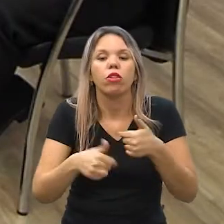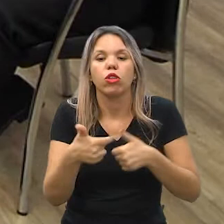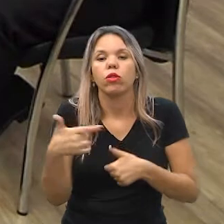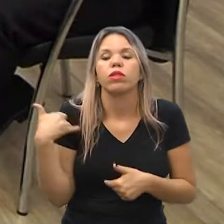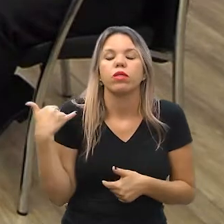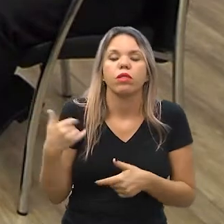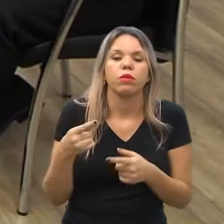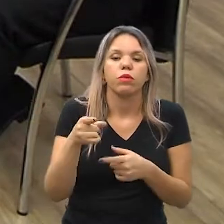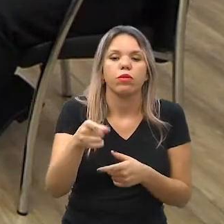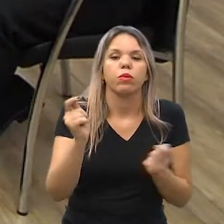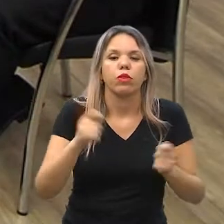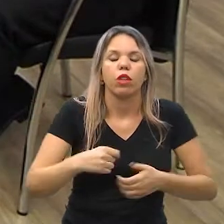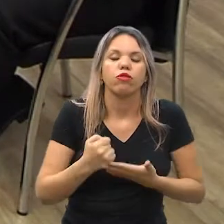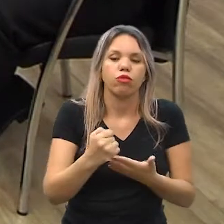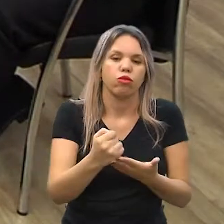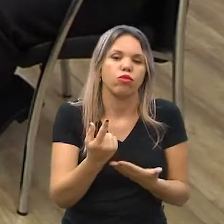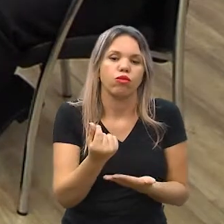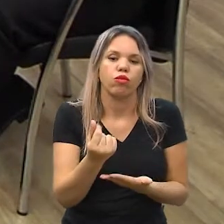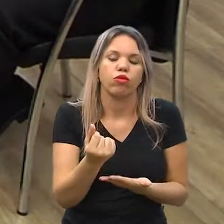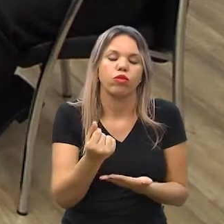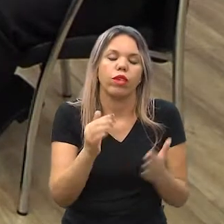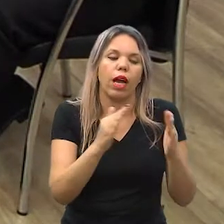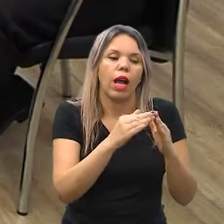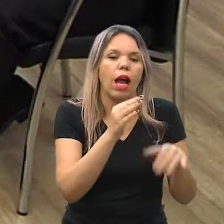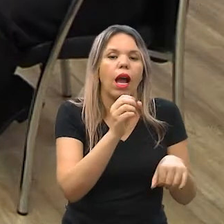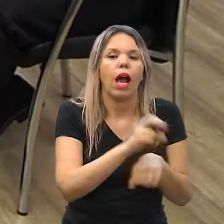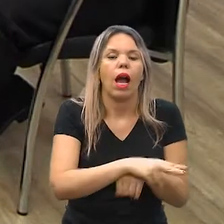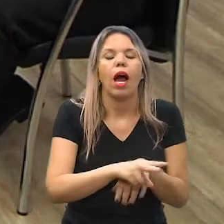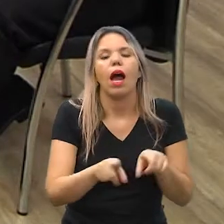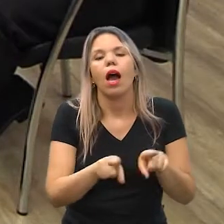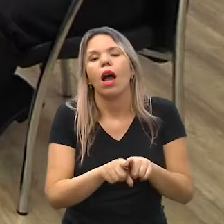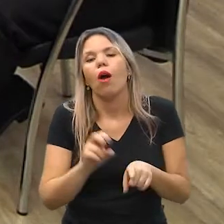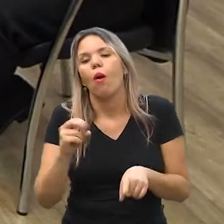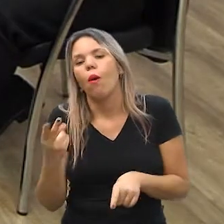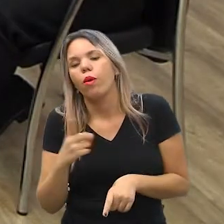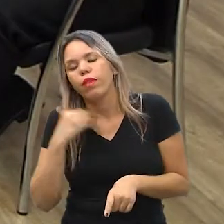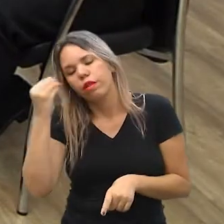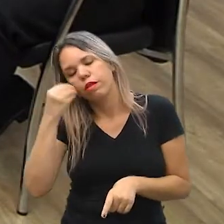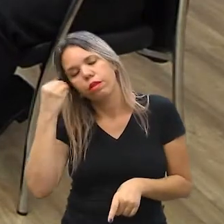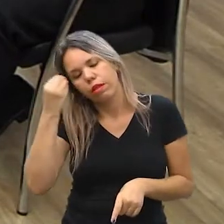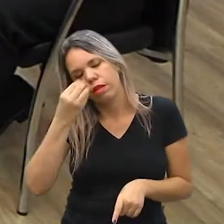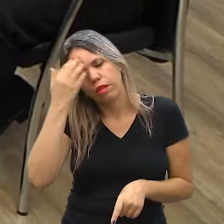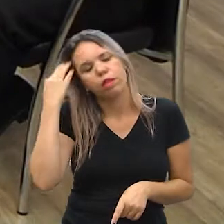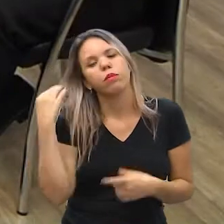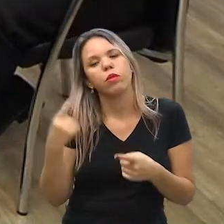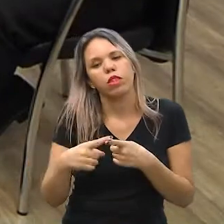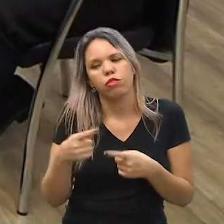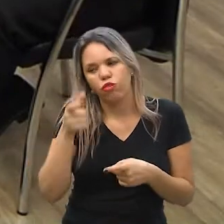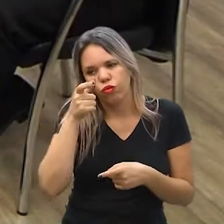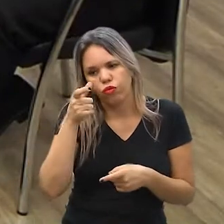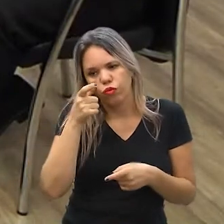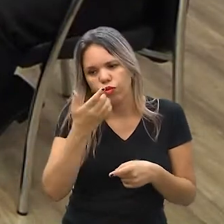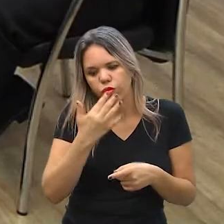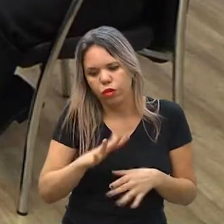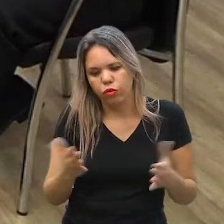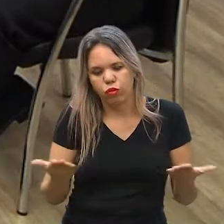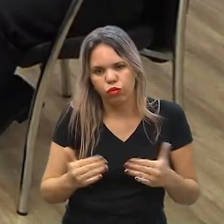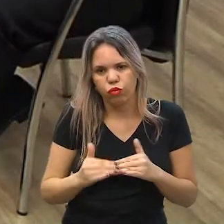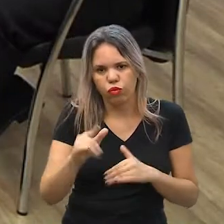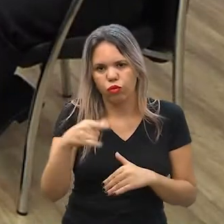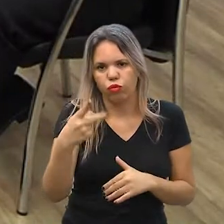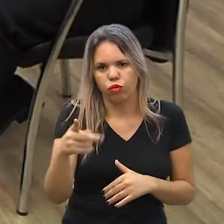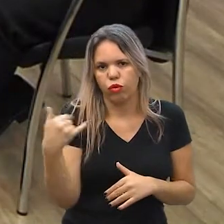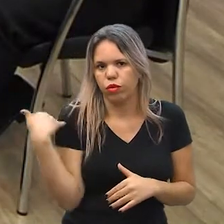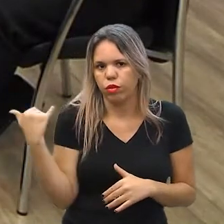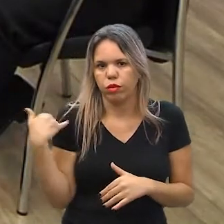aos 12 anos, para você poder ajudar financeiramente em casa? Foi para ter essa experiência? Porque a gente vê as crianças hoje em dia